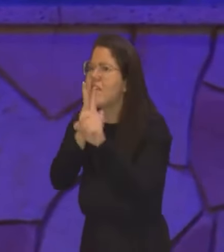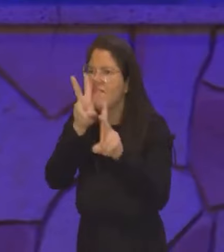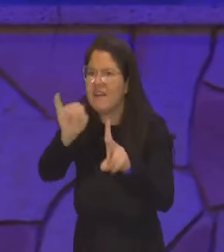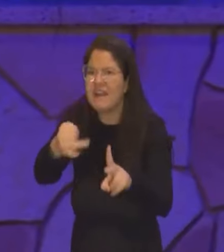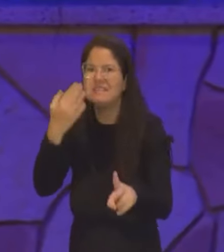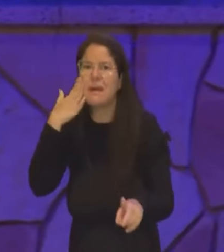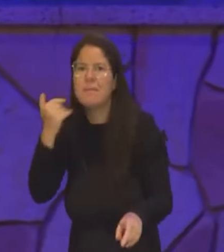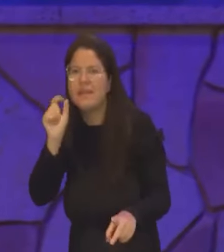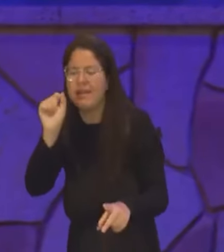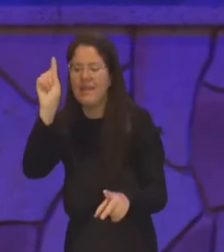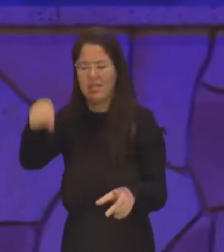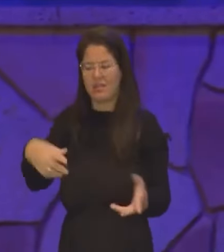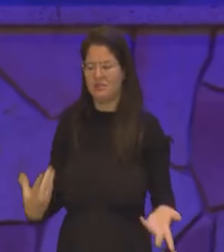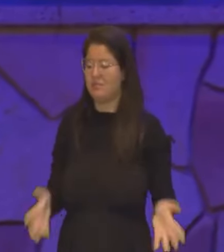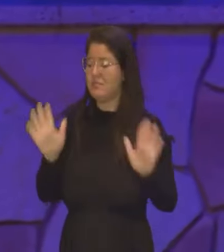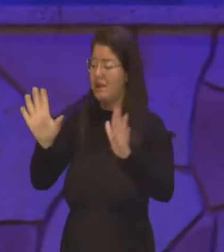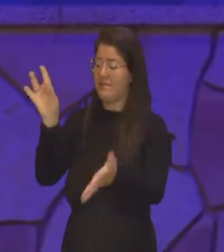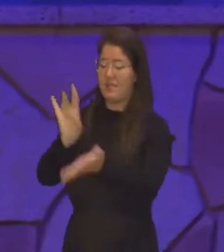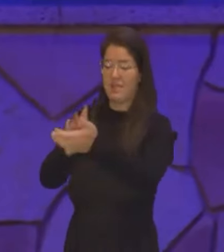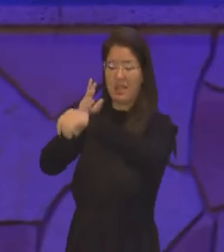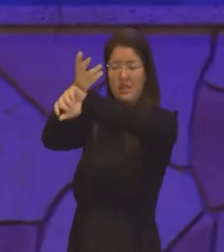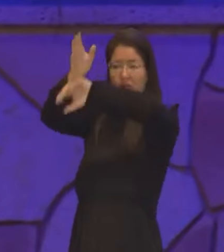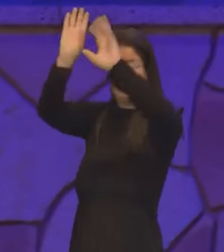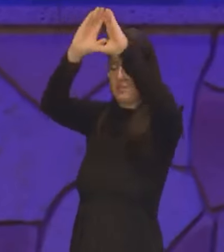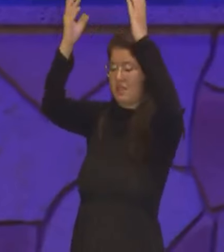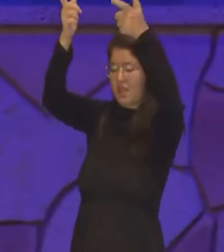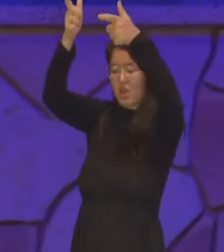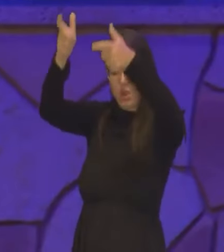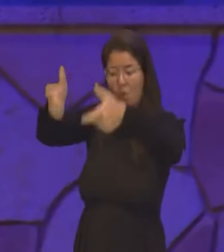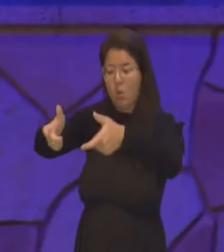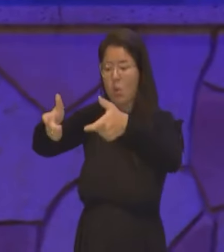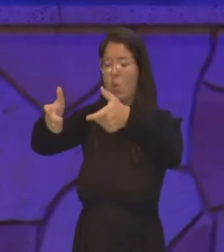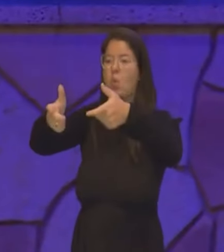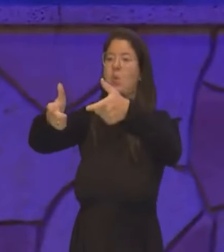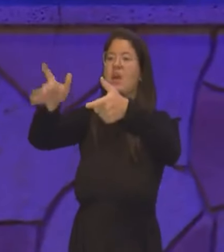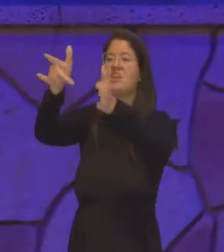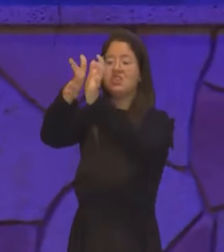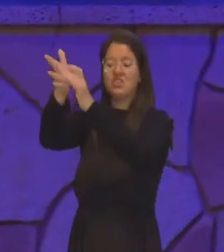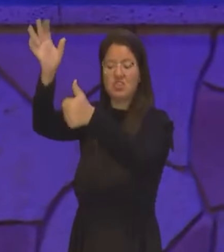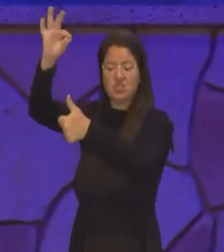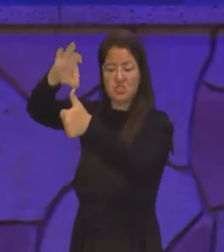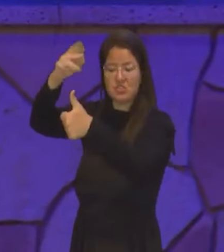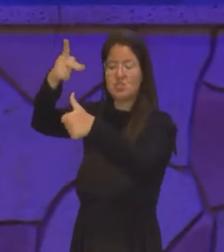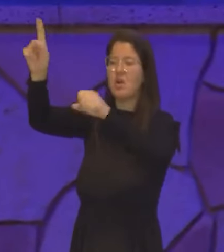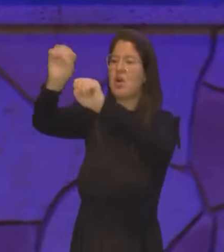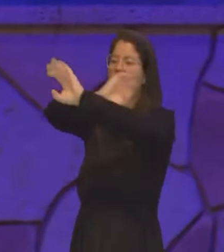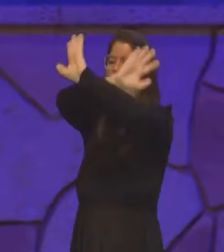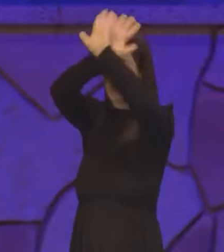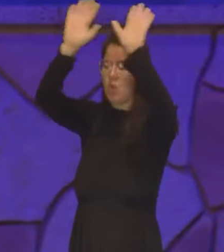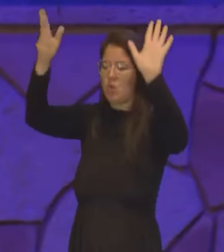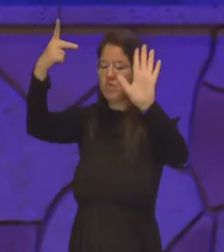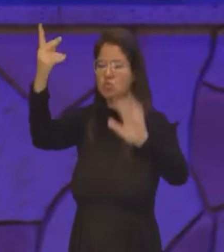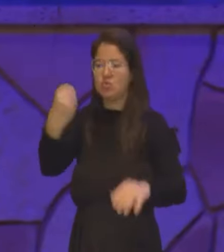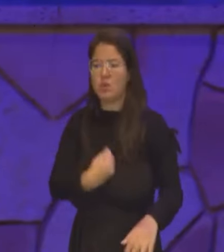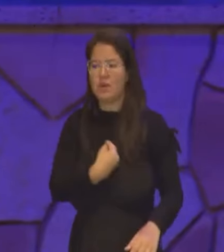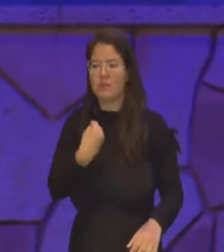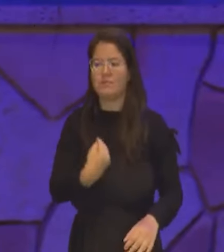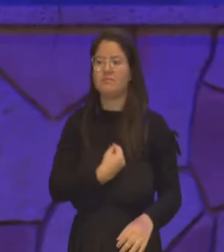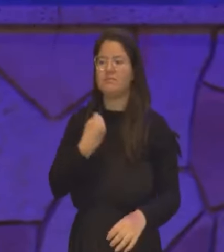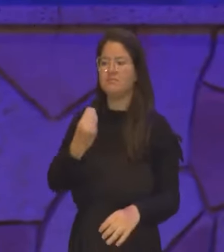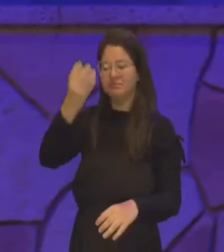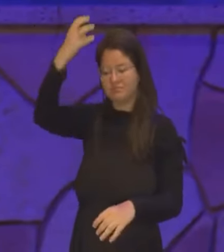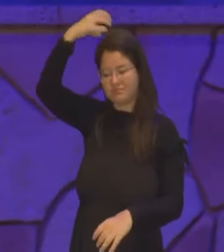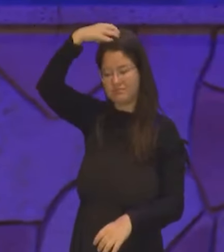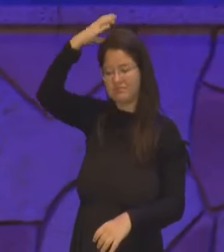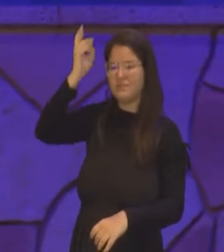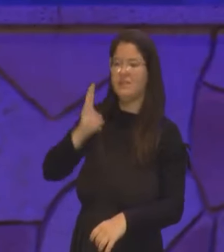Mas a verdade é que o céu é o lugar da habitação de Cristo, onde a sua glória, a sua presença